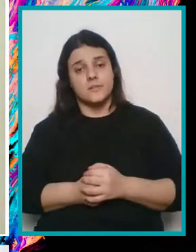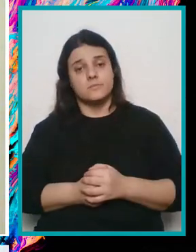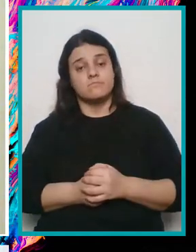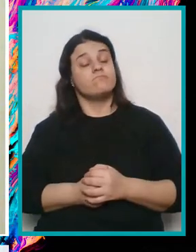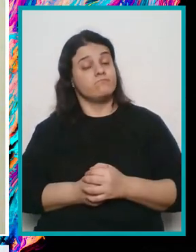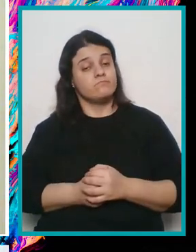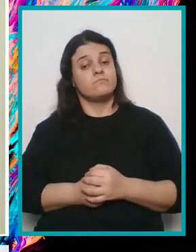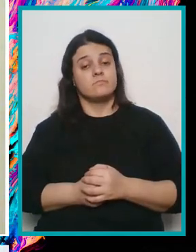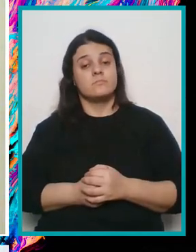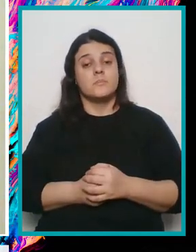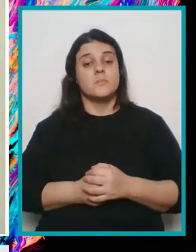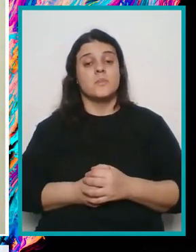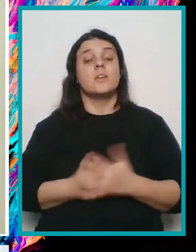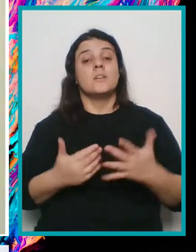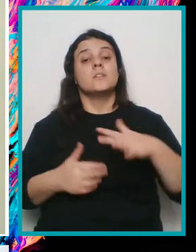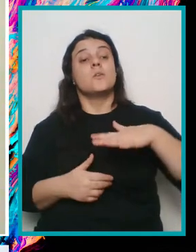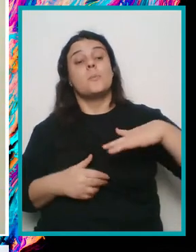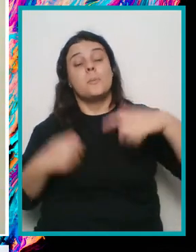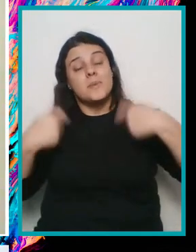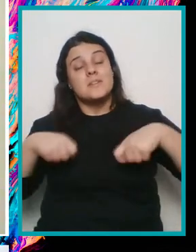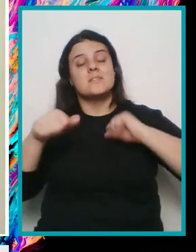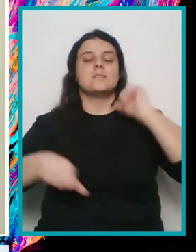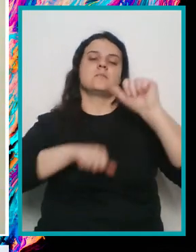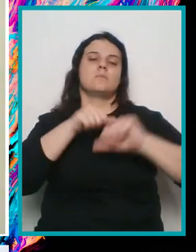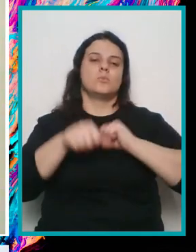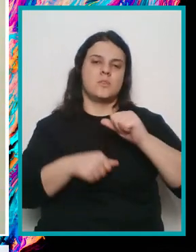Enough of an idealized movement.